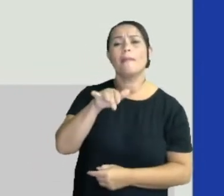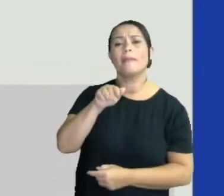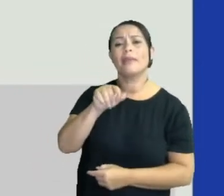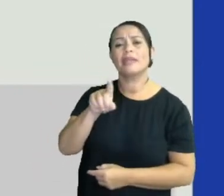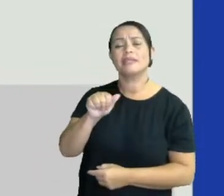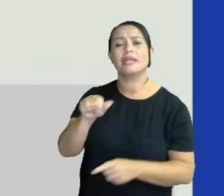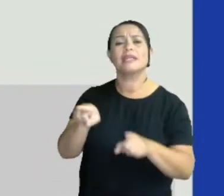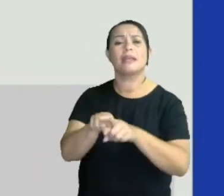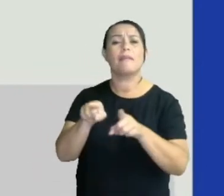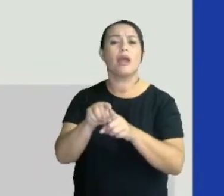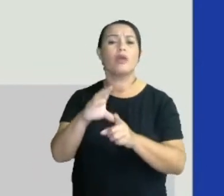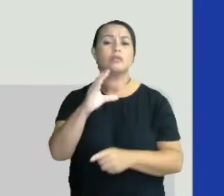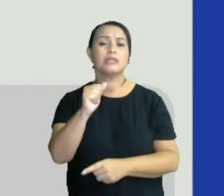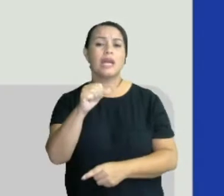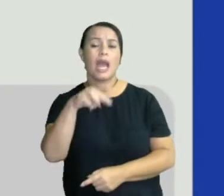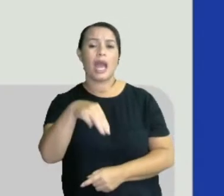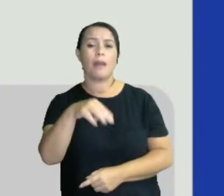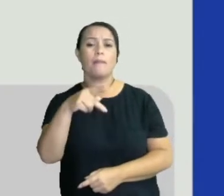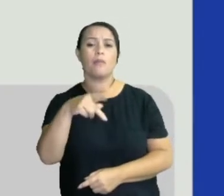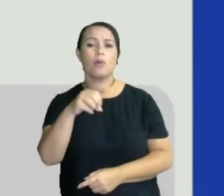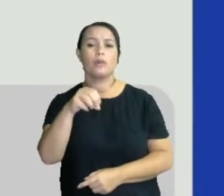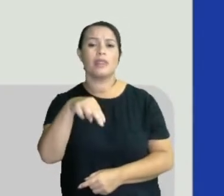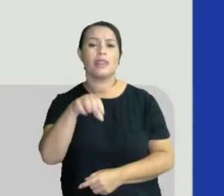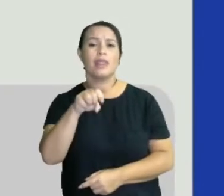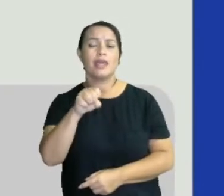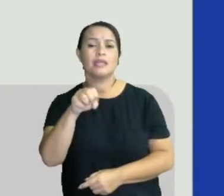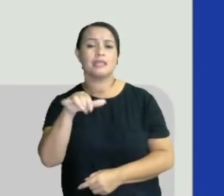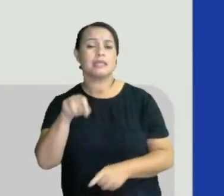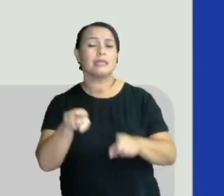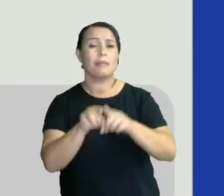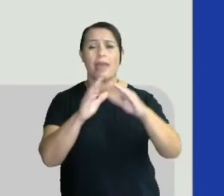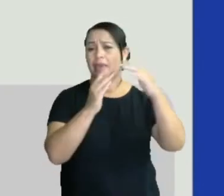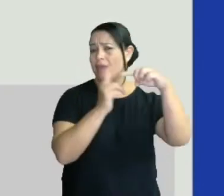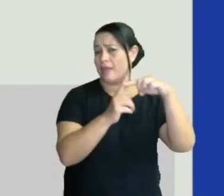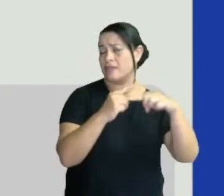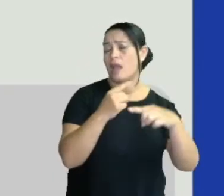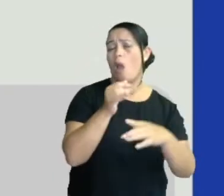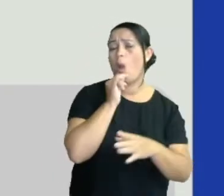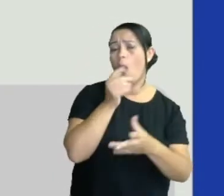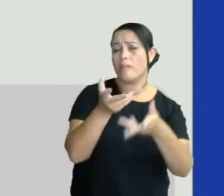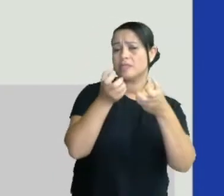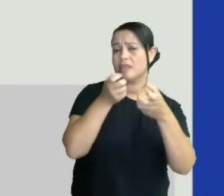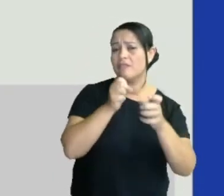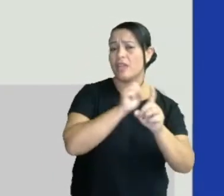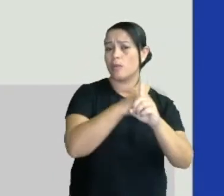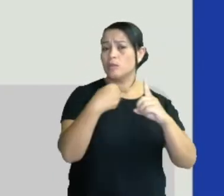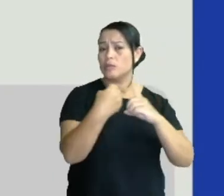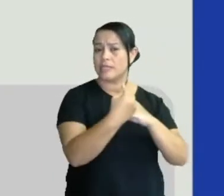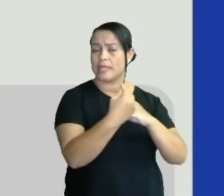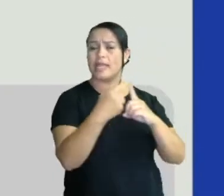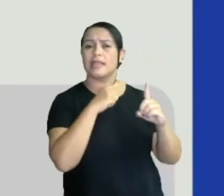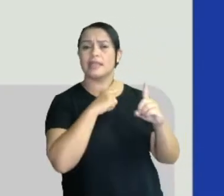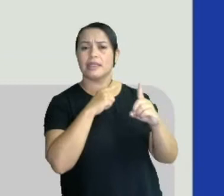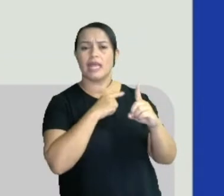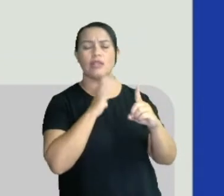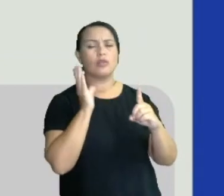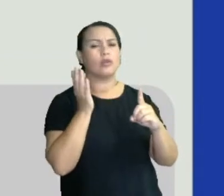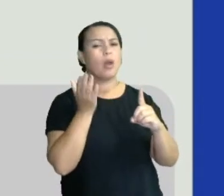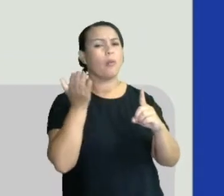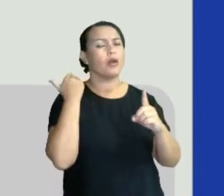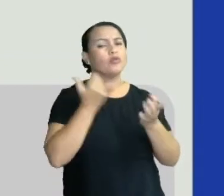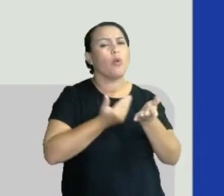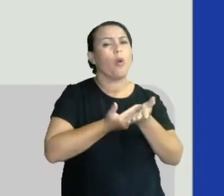além da igreja. Então, observem que uma sociedade que compõe, ou lá no início da formação do